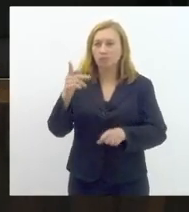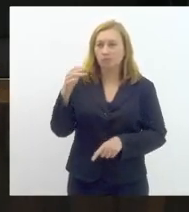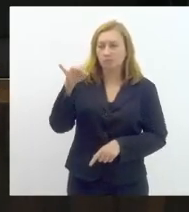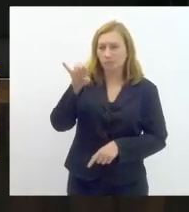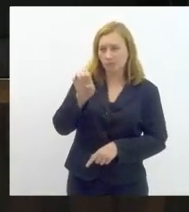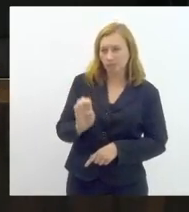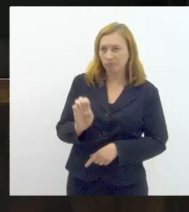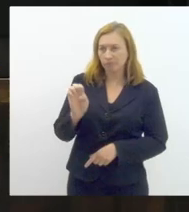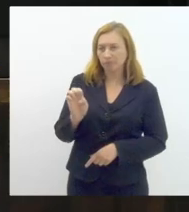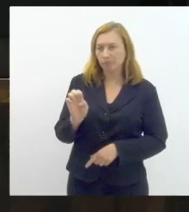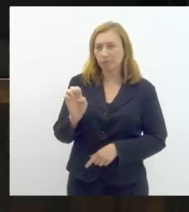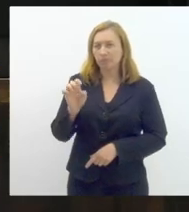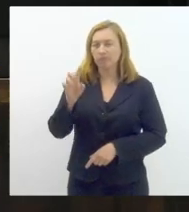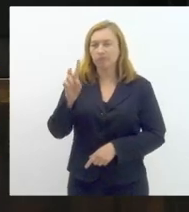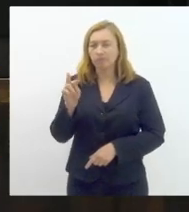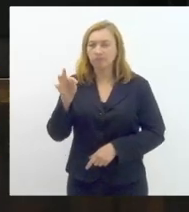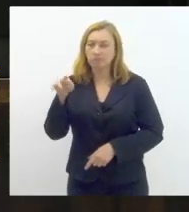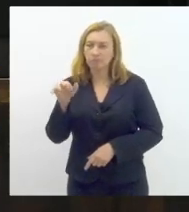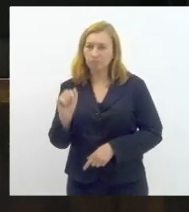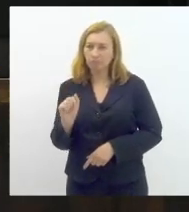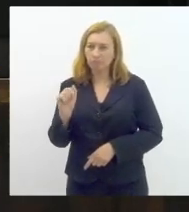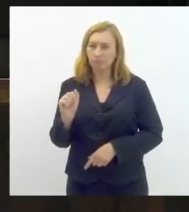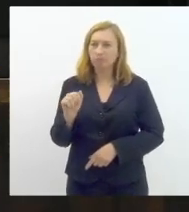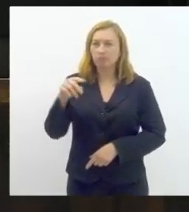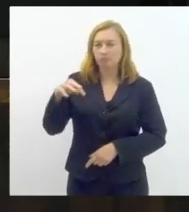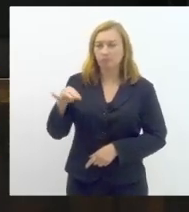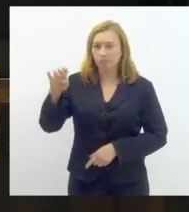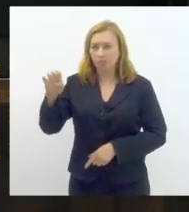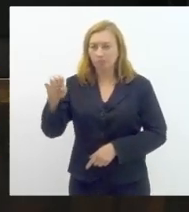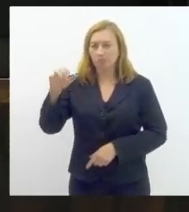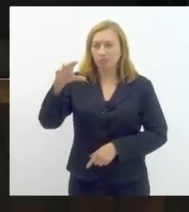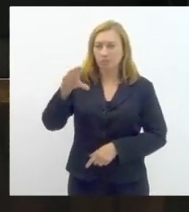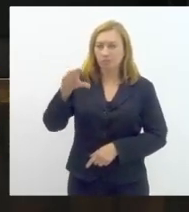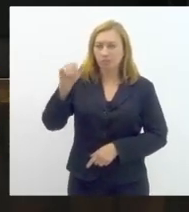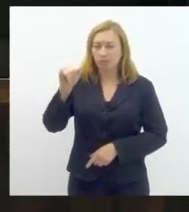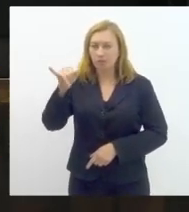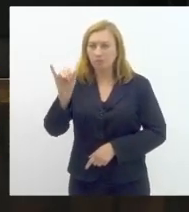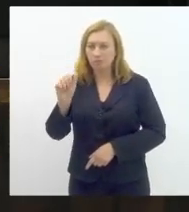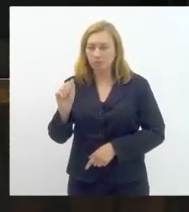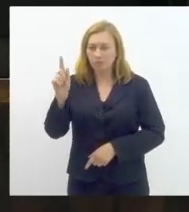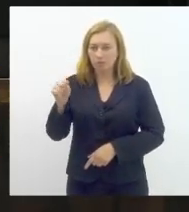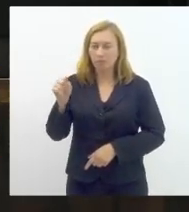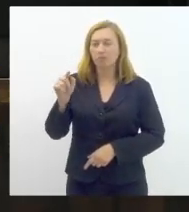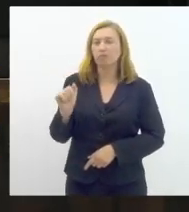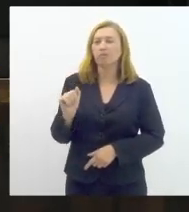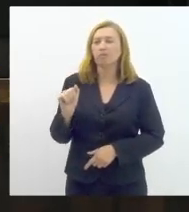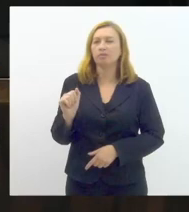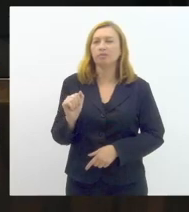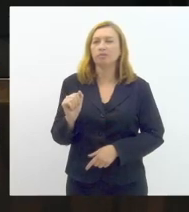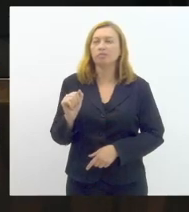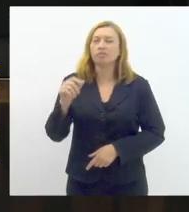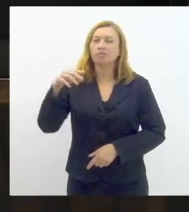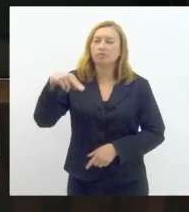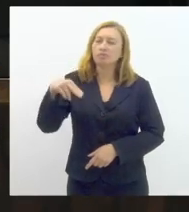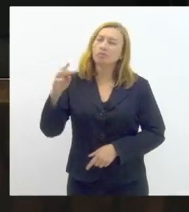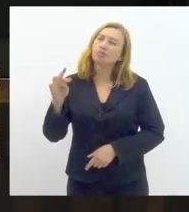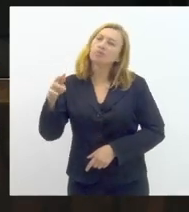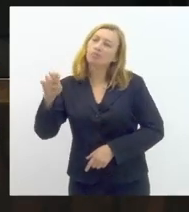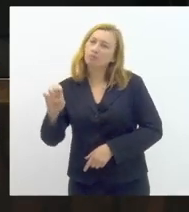de Resende. Do Norte, Cauã de São Fidélis. Do